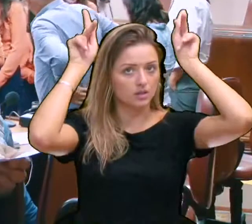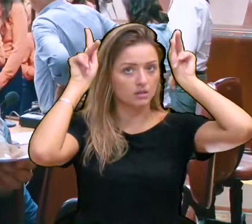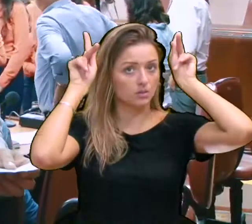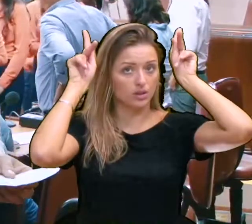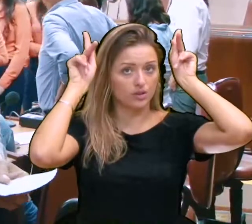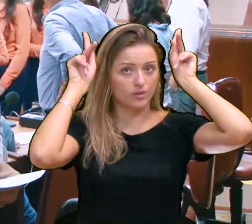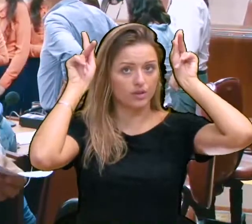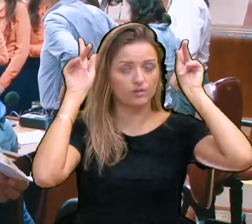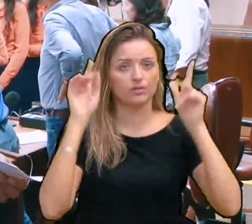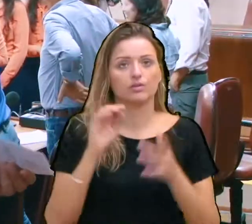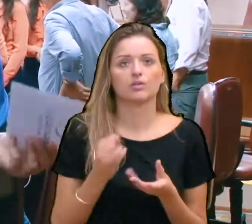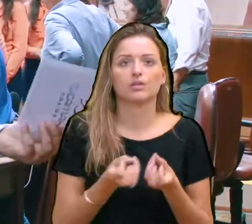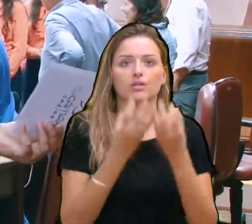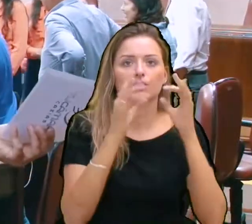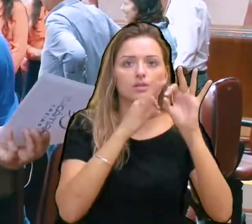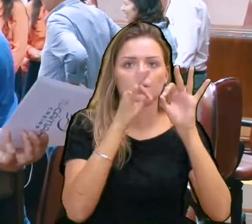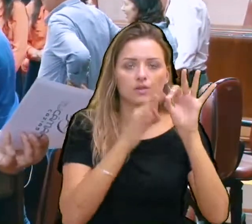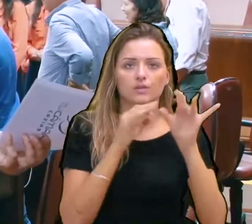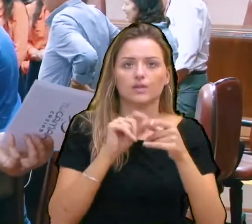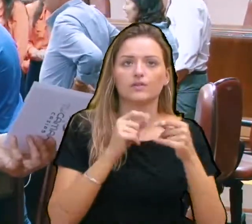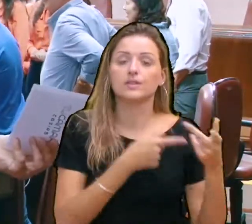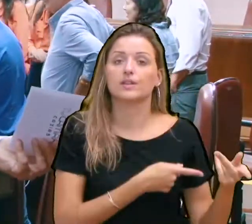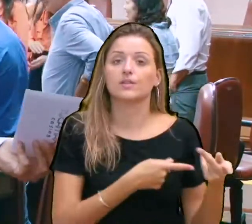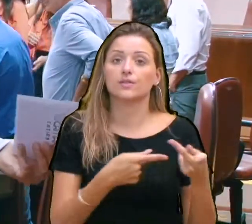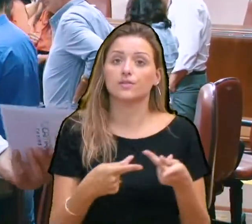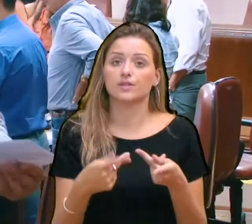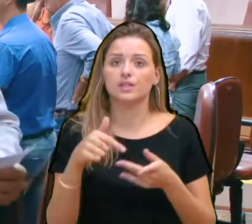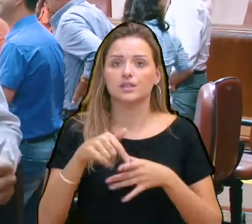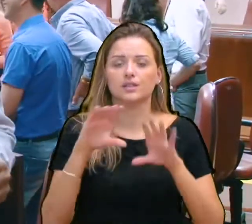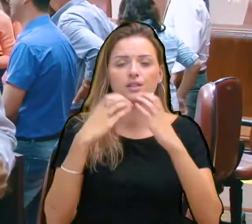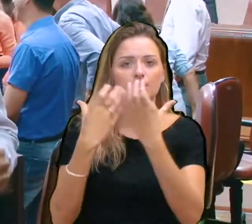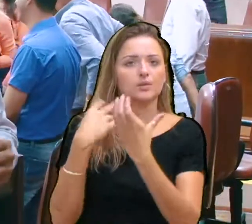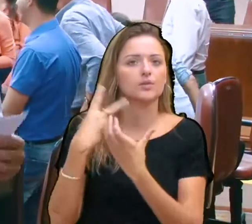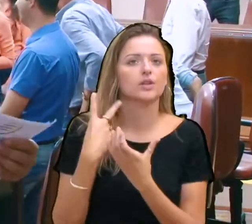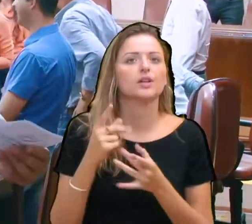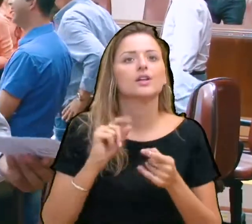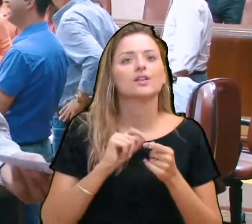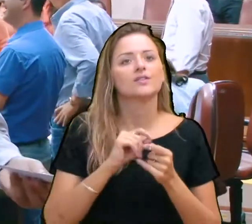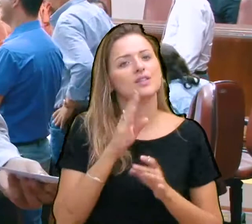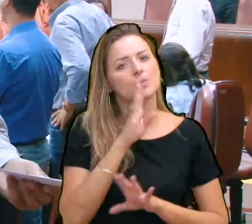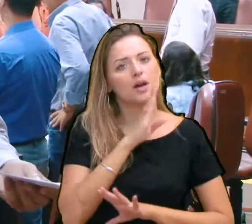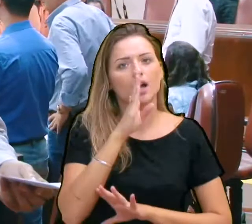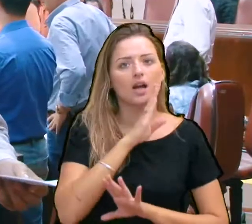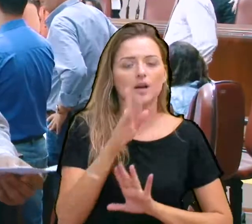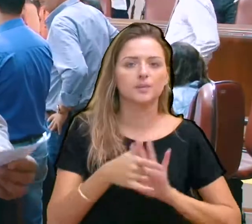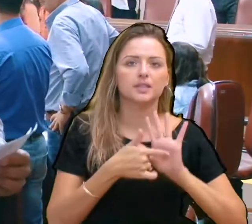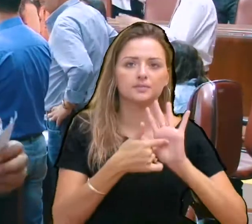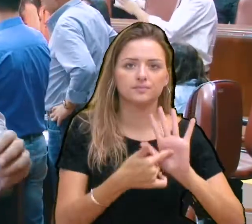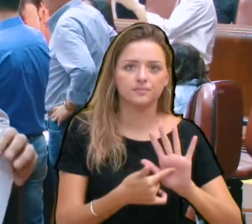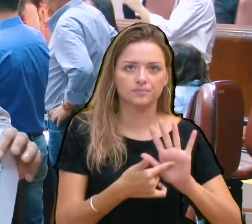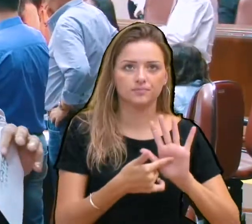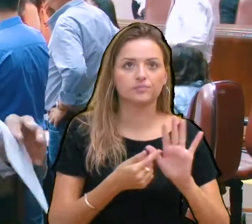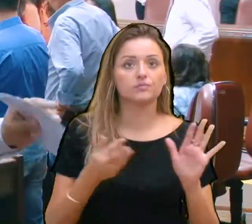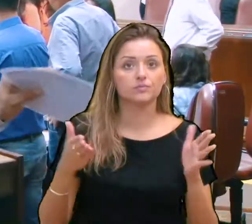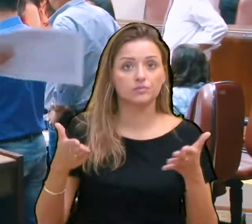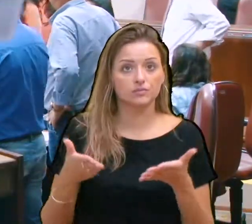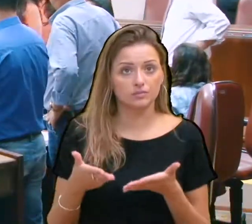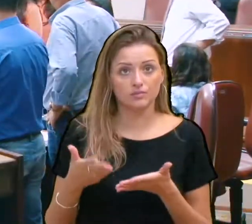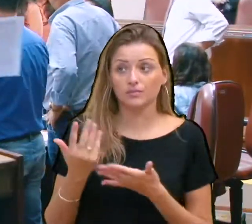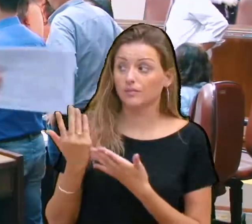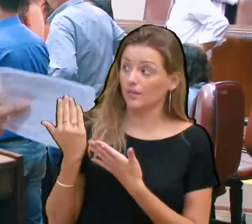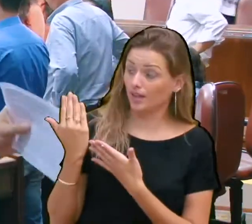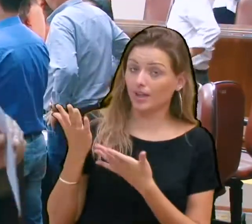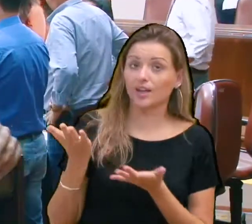Princesas da Festa da Uva vieram fazer uma visita aqui à Câmara de Vereadores, fizeram uma breve apresentação e agora estão